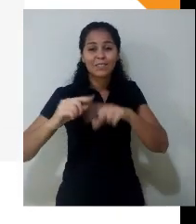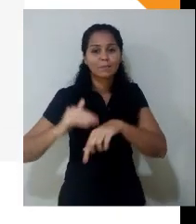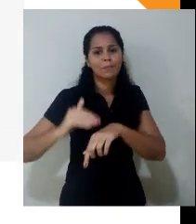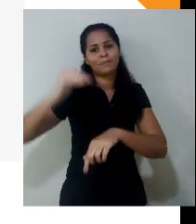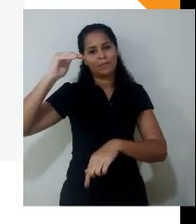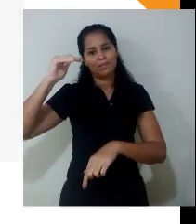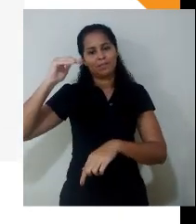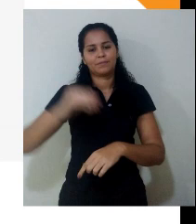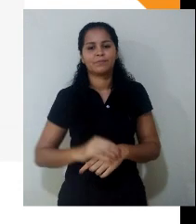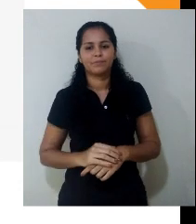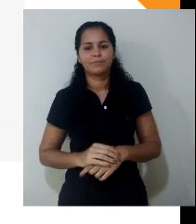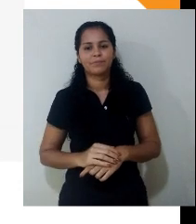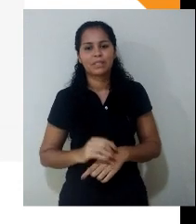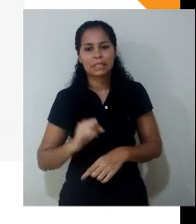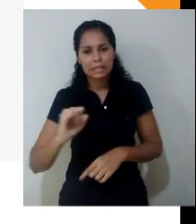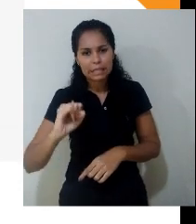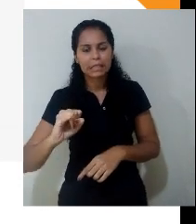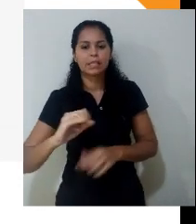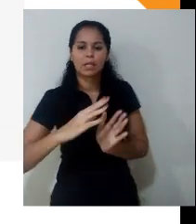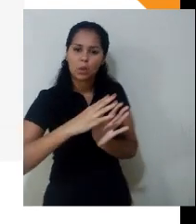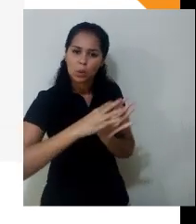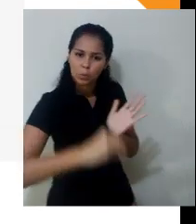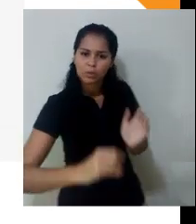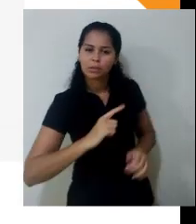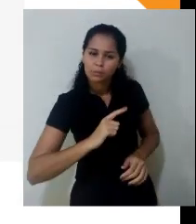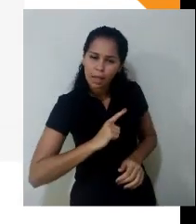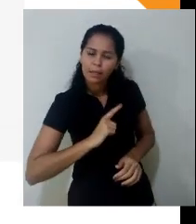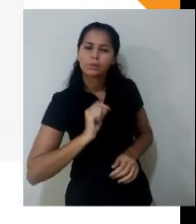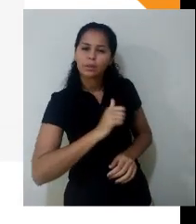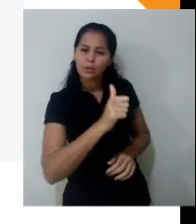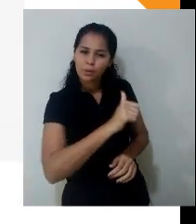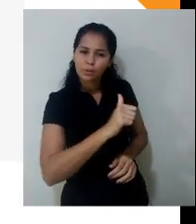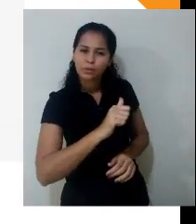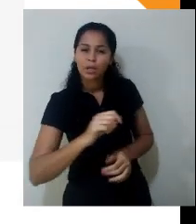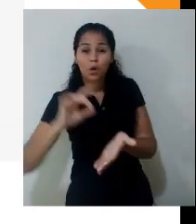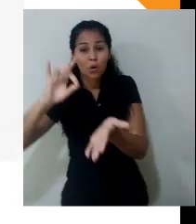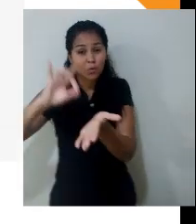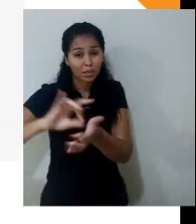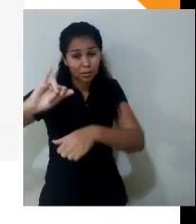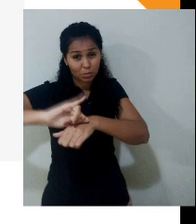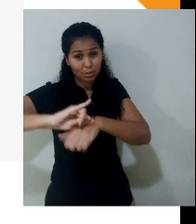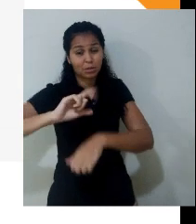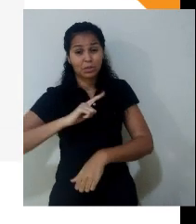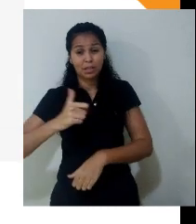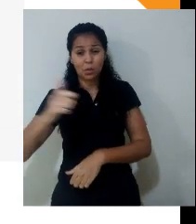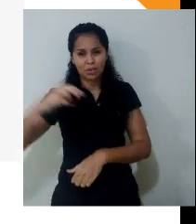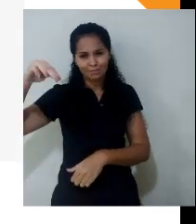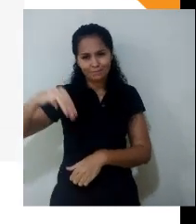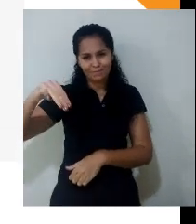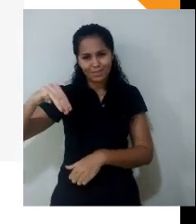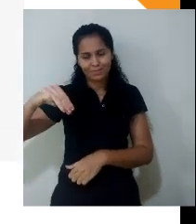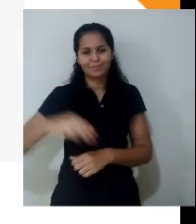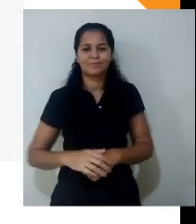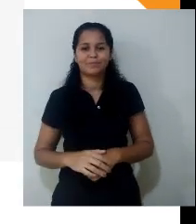Ou seja, se o modelo tem 11 centímetros, o objeto real vai ter 11 metros. A escala